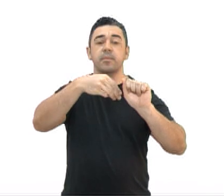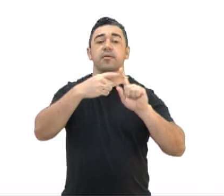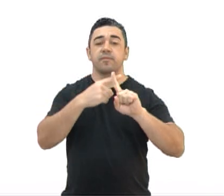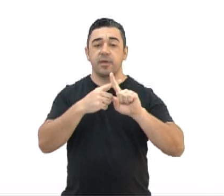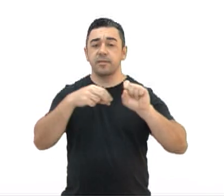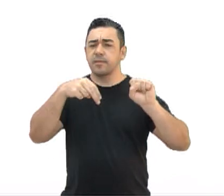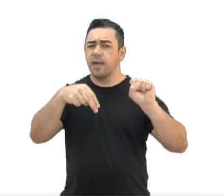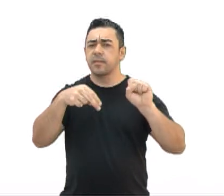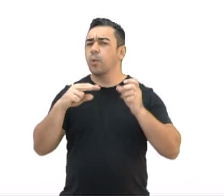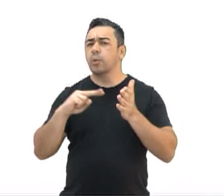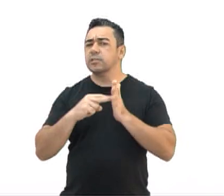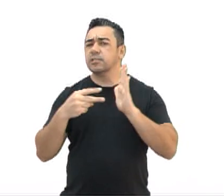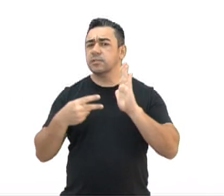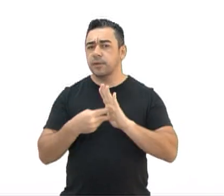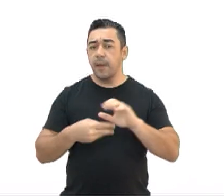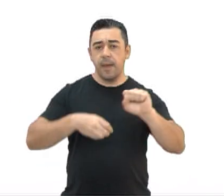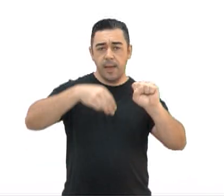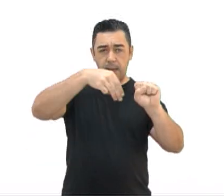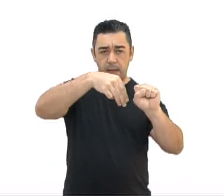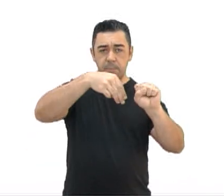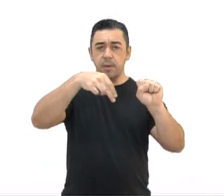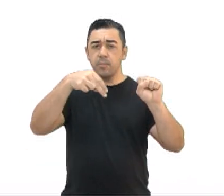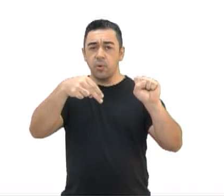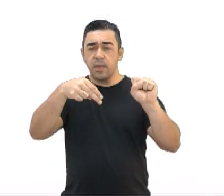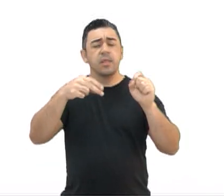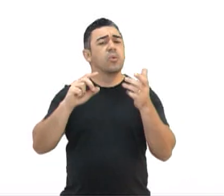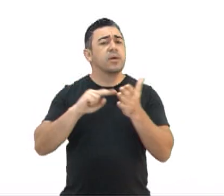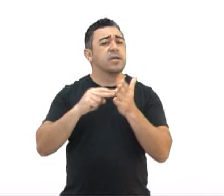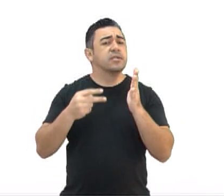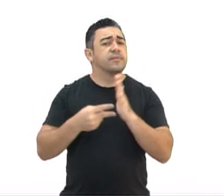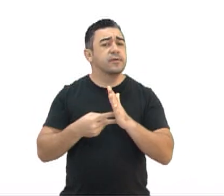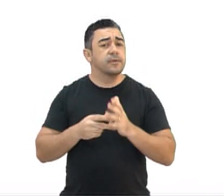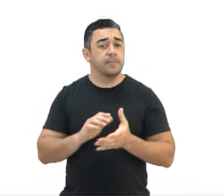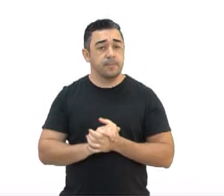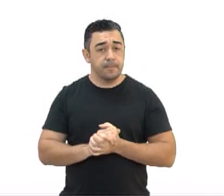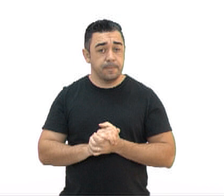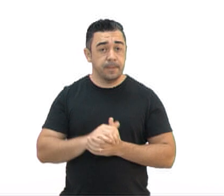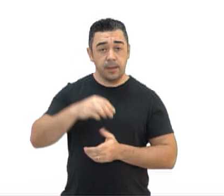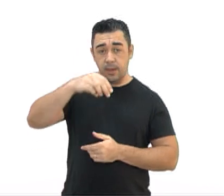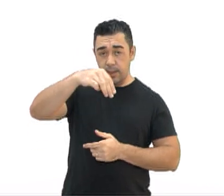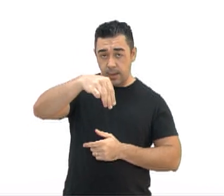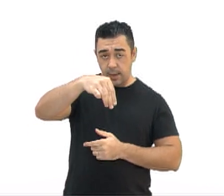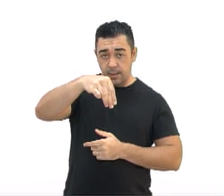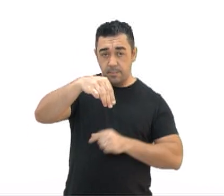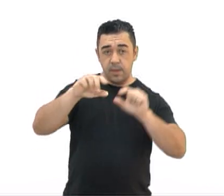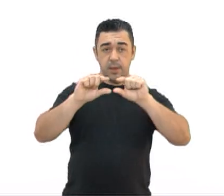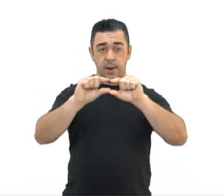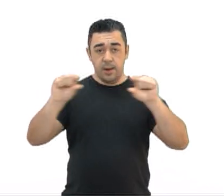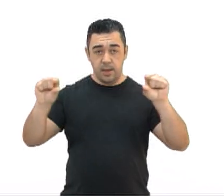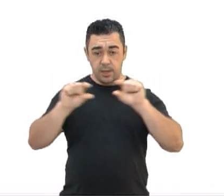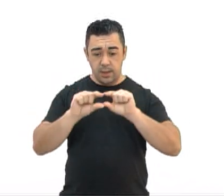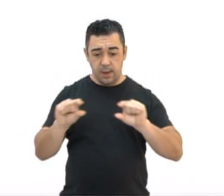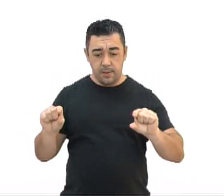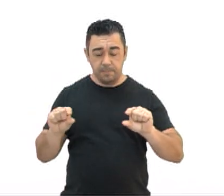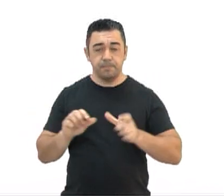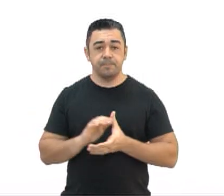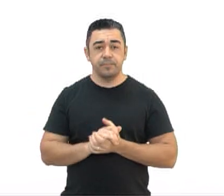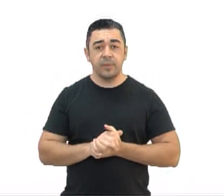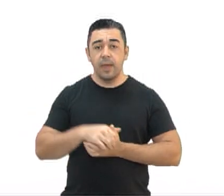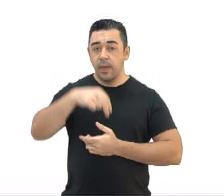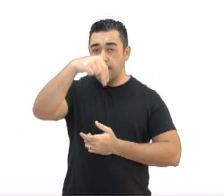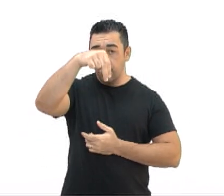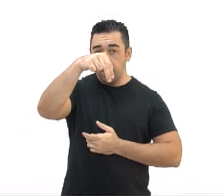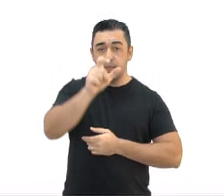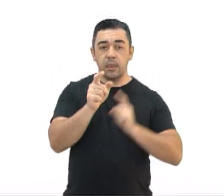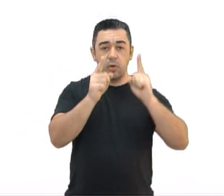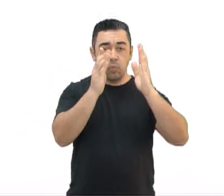que significa esse M por N, certo? O M significa linha e o N